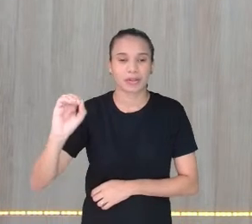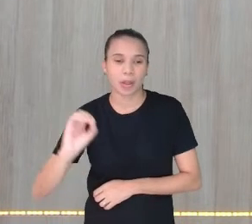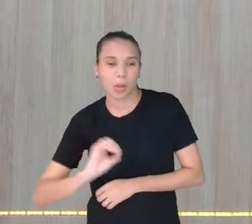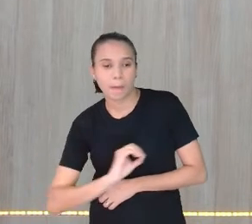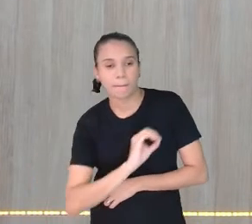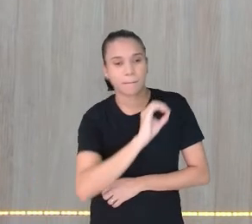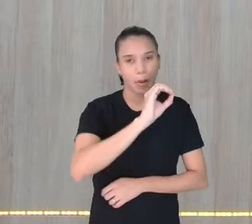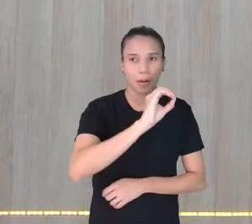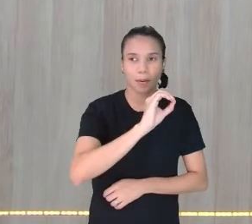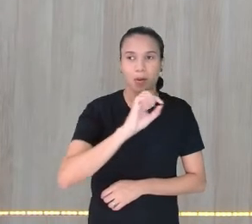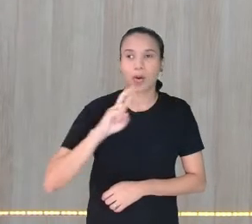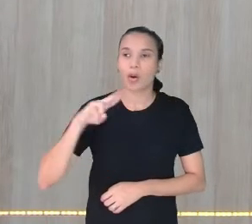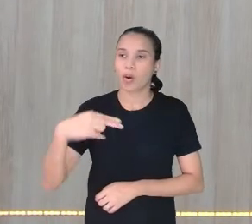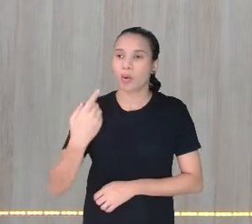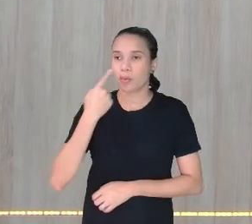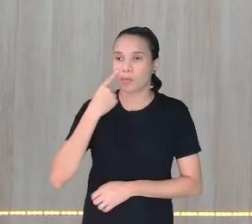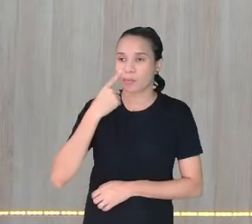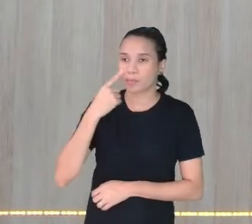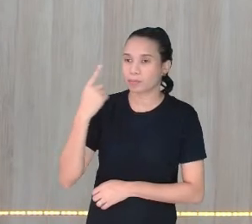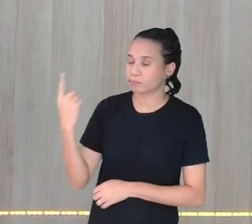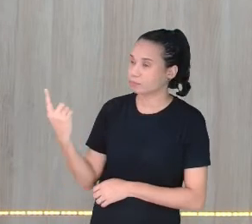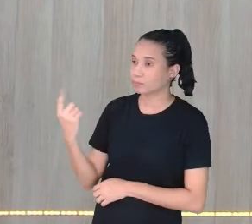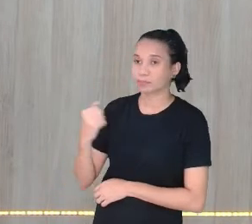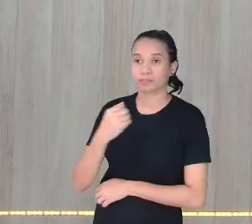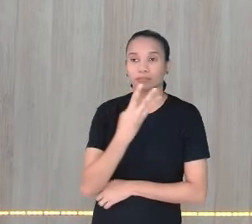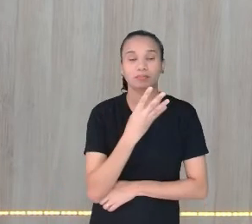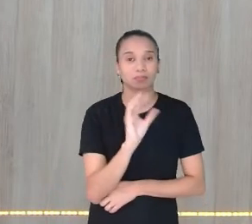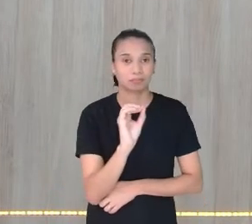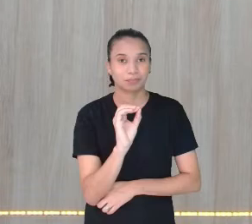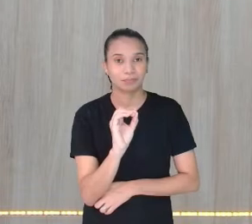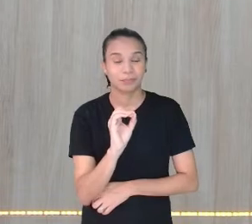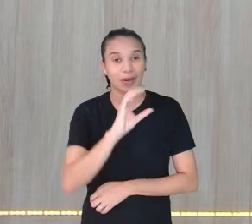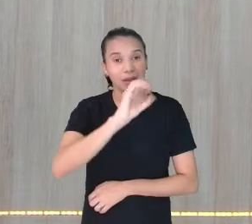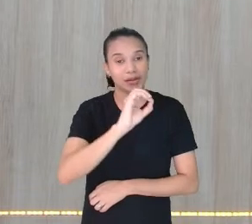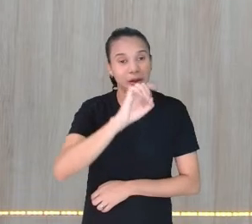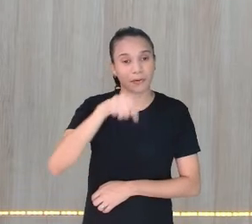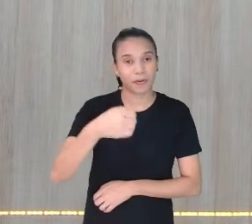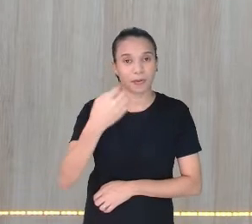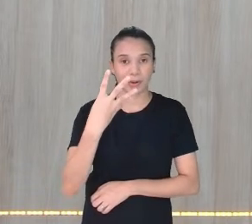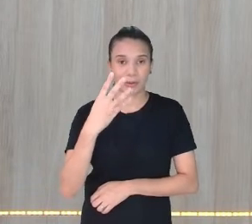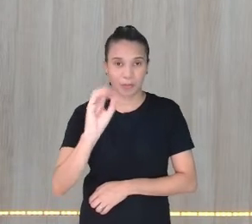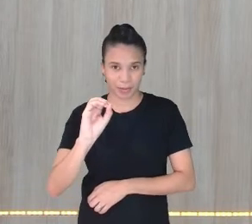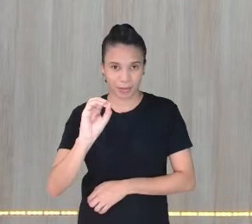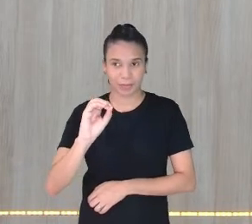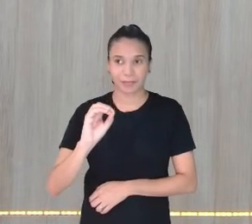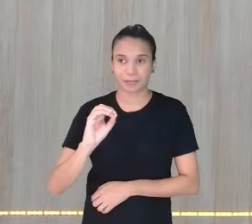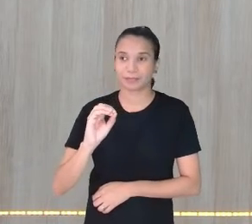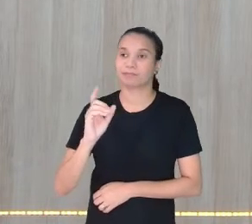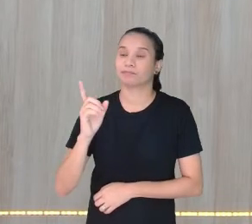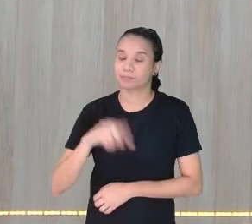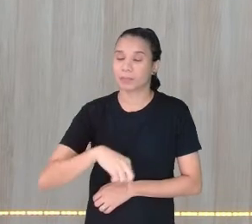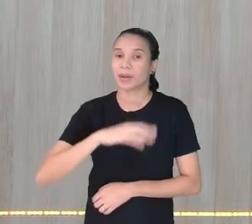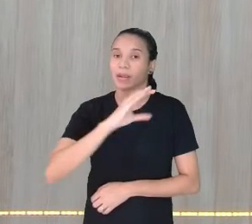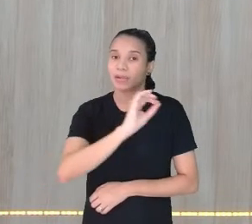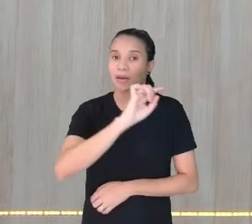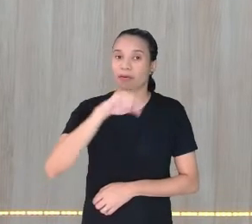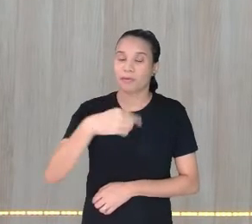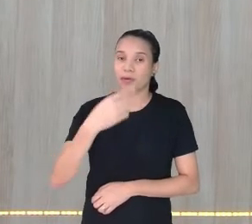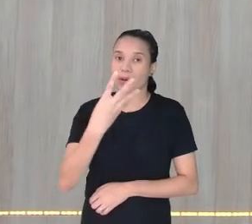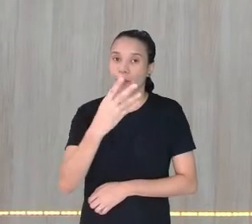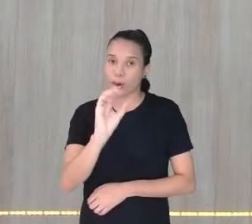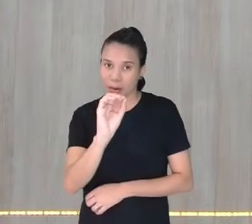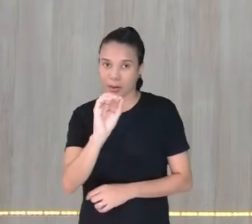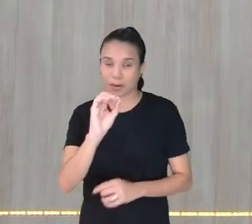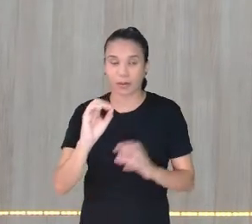da vírgula. Ou você pode pegar do 40 centésimos, que fica 0,40. E 0,40